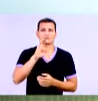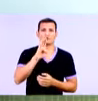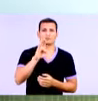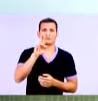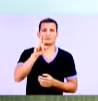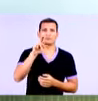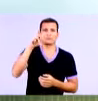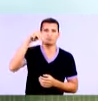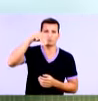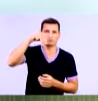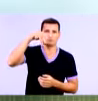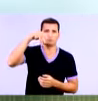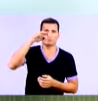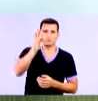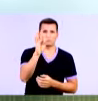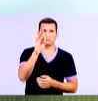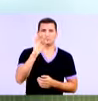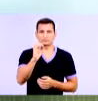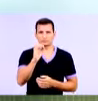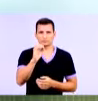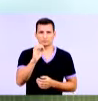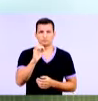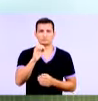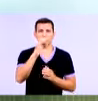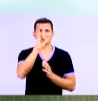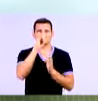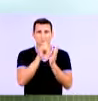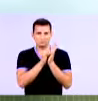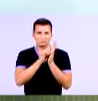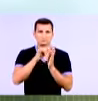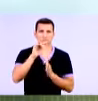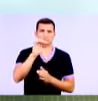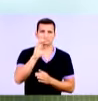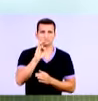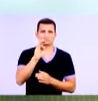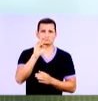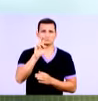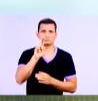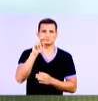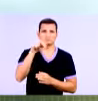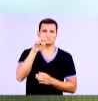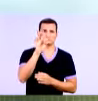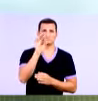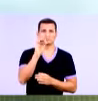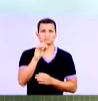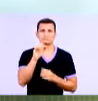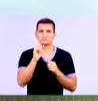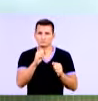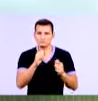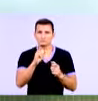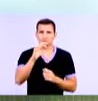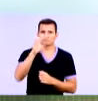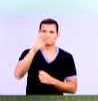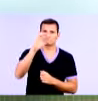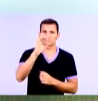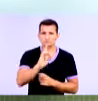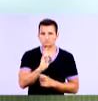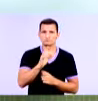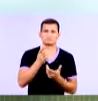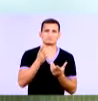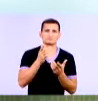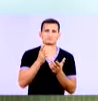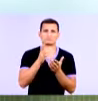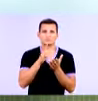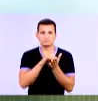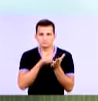né, o arquivo para a instalação do Ubuntu Studio numa mídia, que pode ser um CD, um DVD, né, ou até